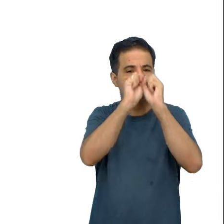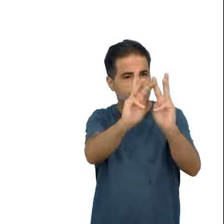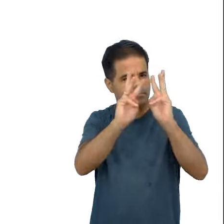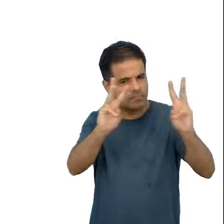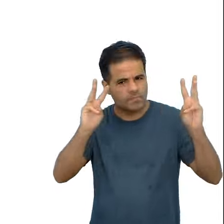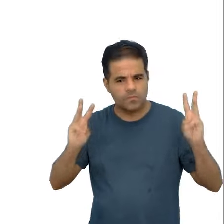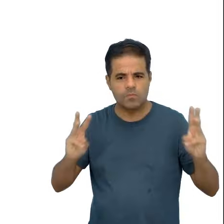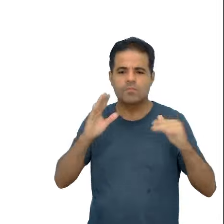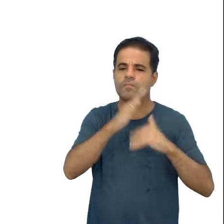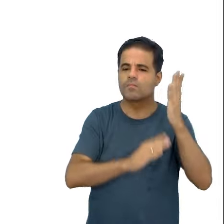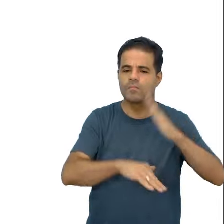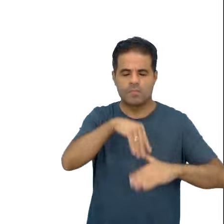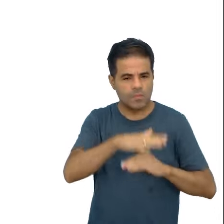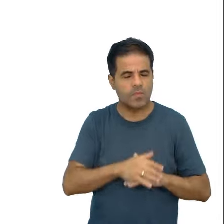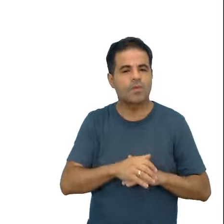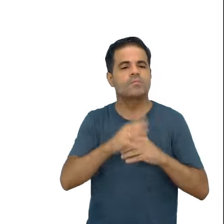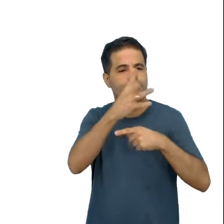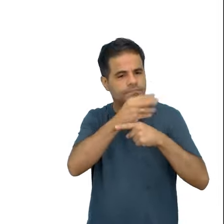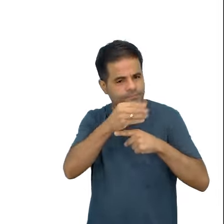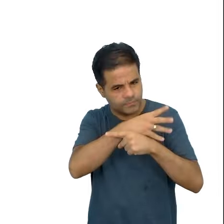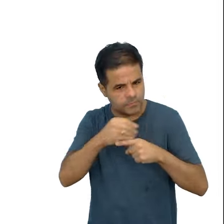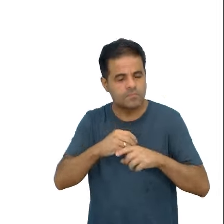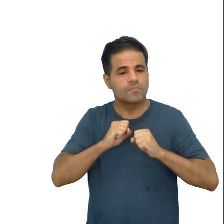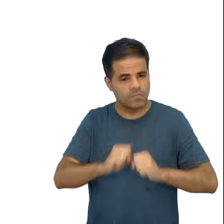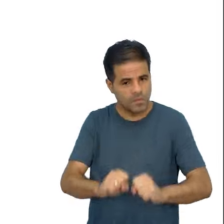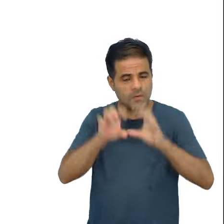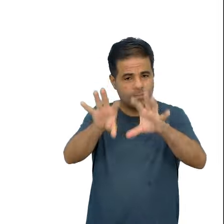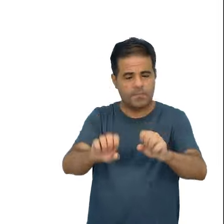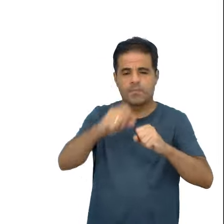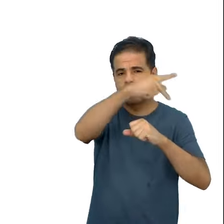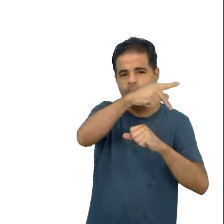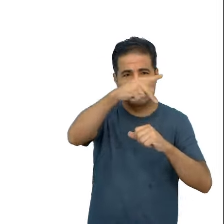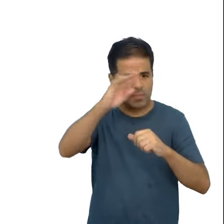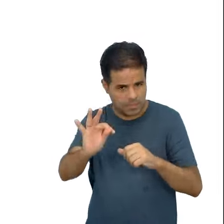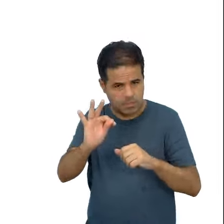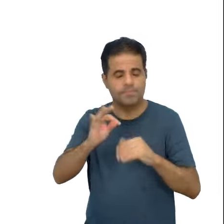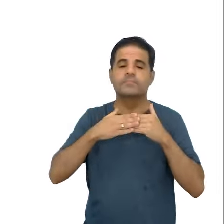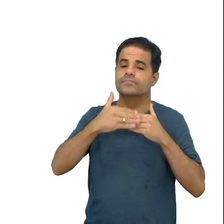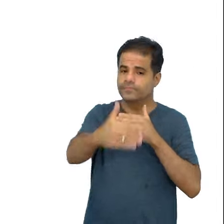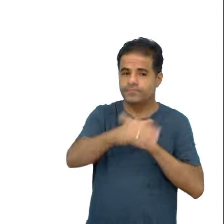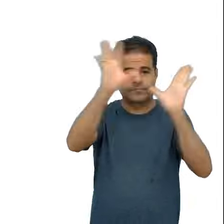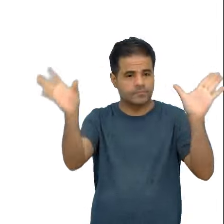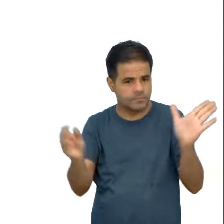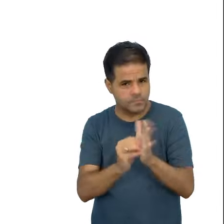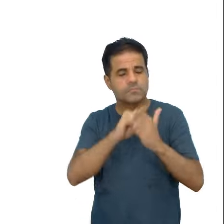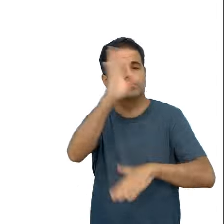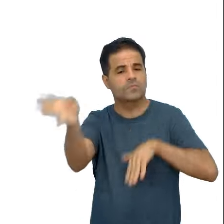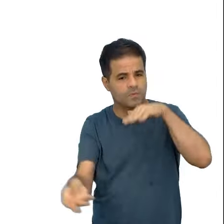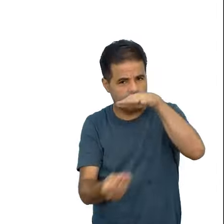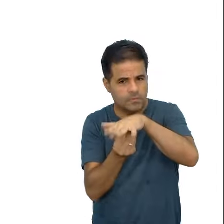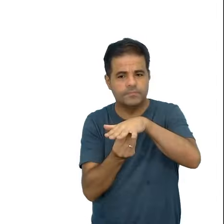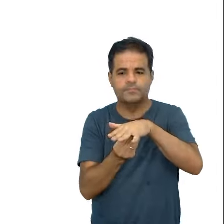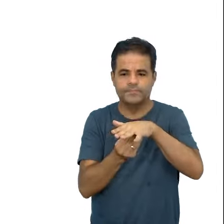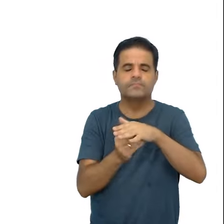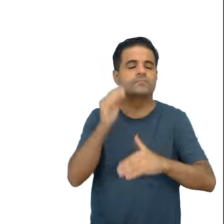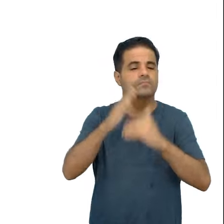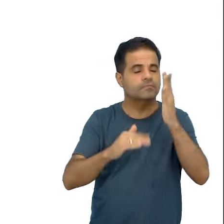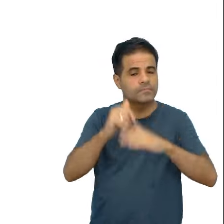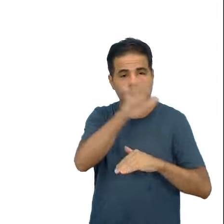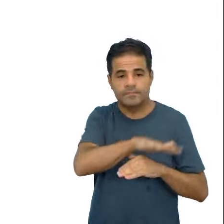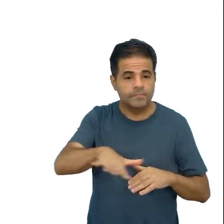EFAP. E também podem aí pegar o PPT da formação, que já está no repositório, e acessar também